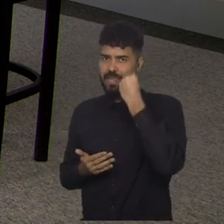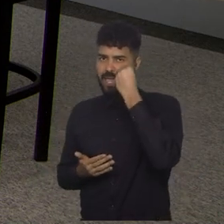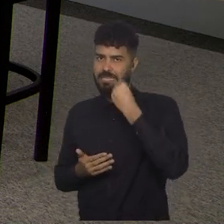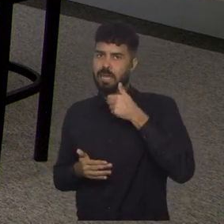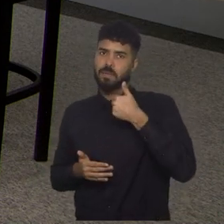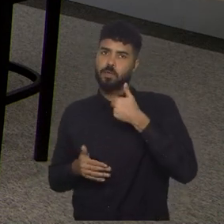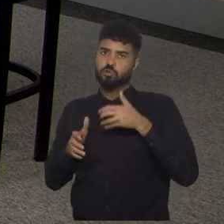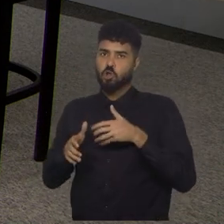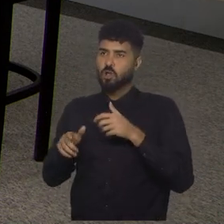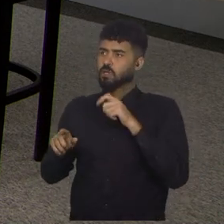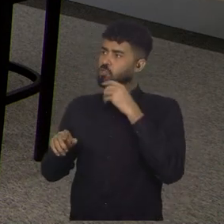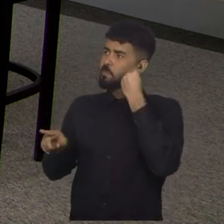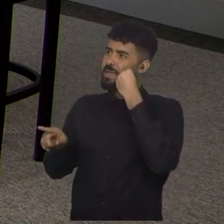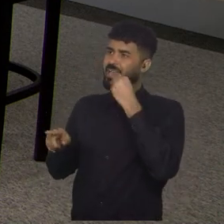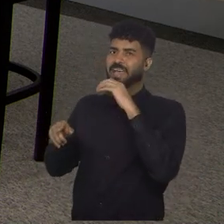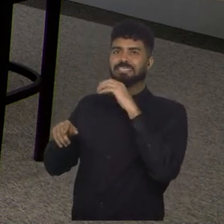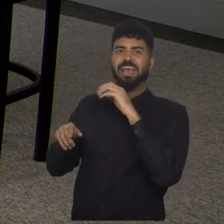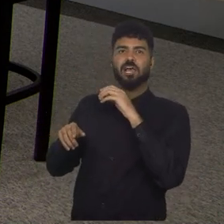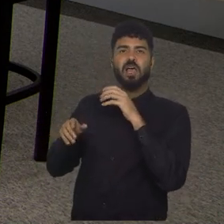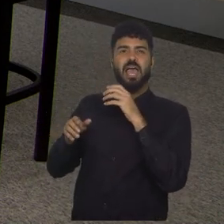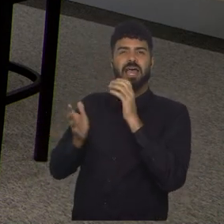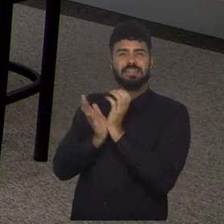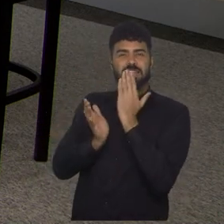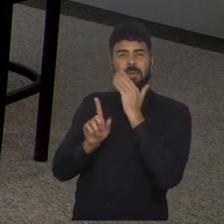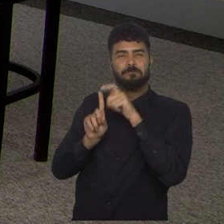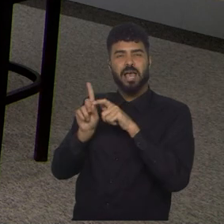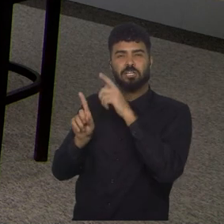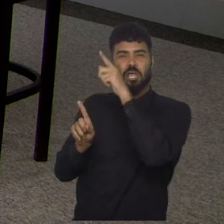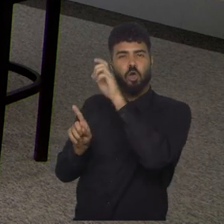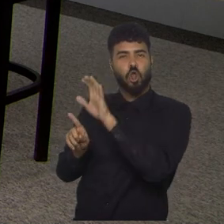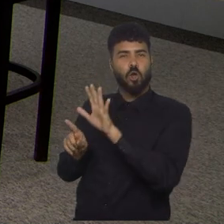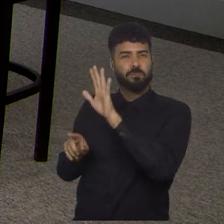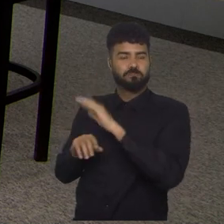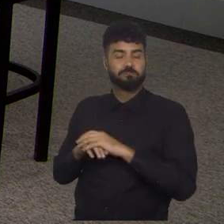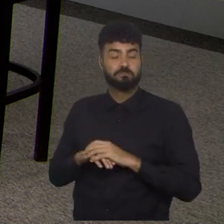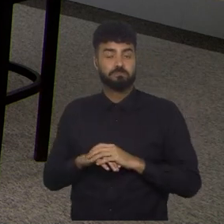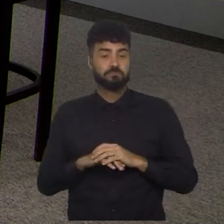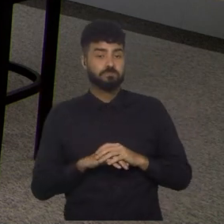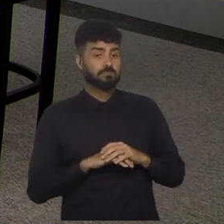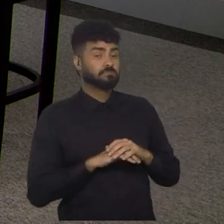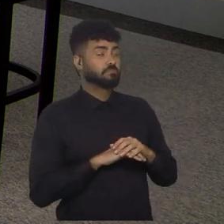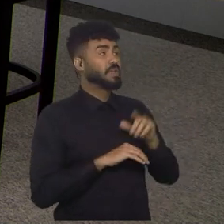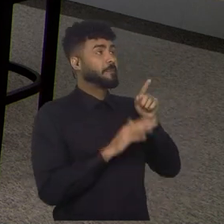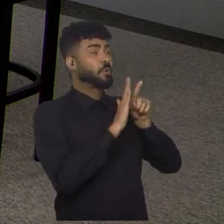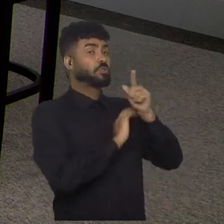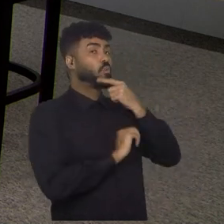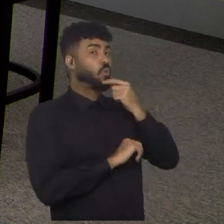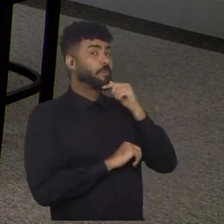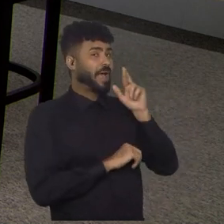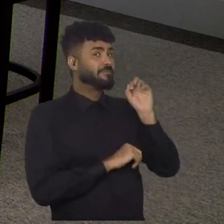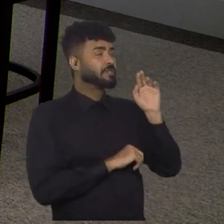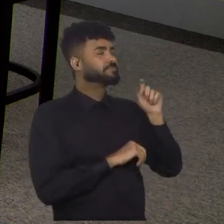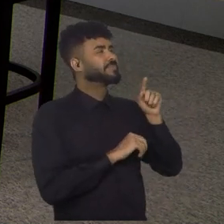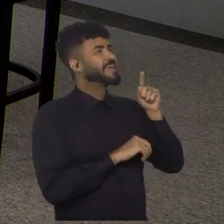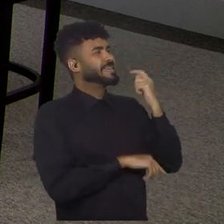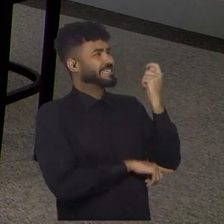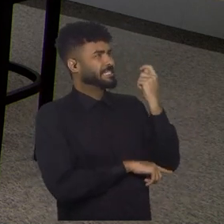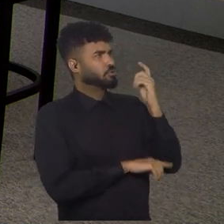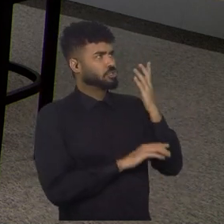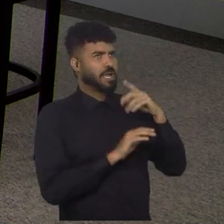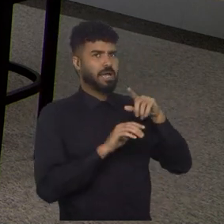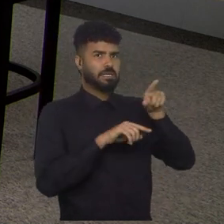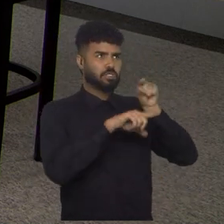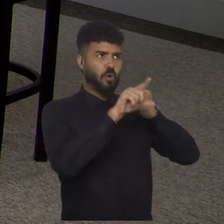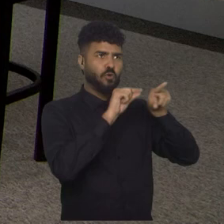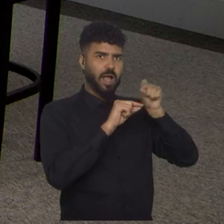realmente das jogadoras que atuam na Europa. E, Rafa, a seleção sul-africana já divulgou a lista de convocados,